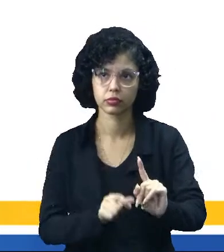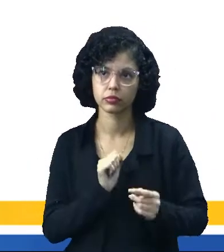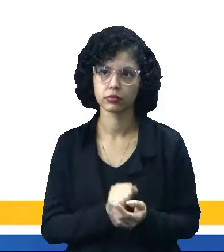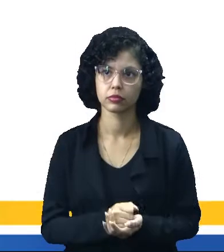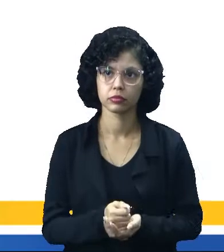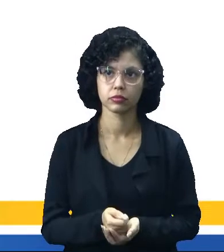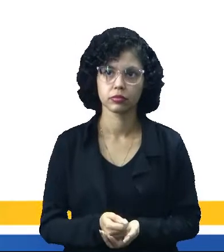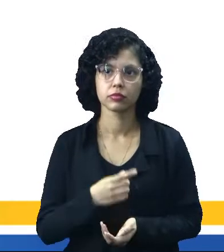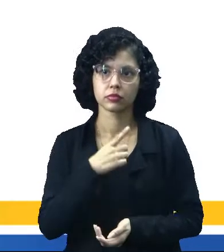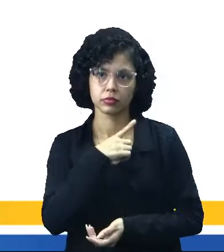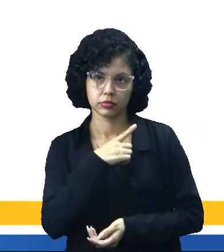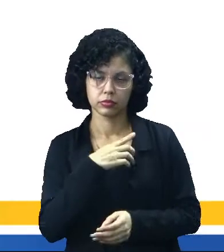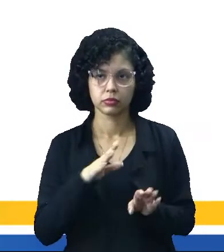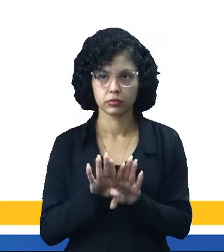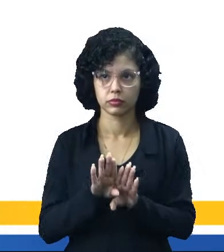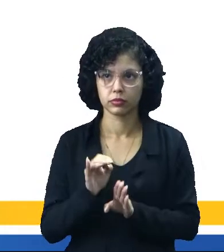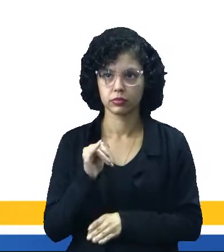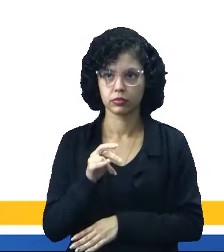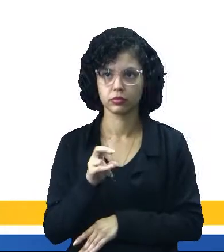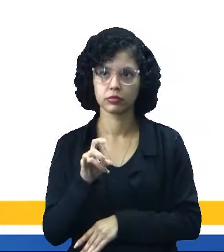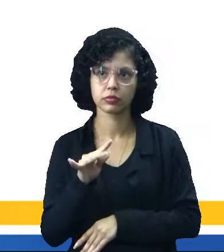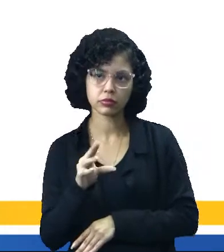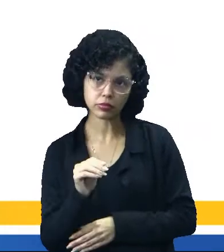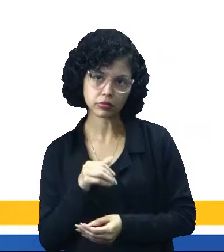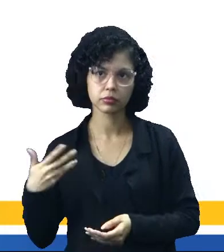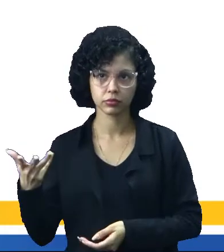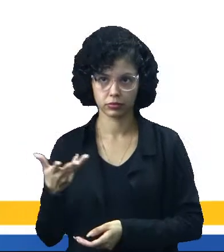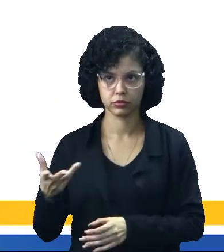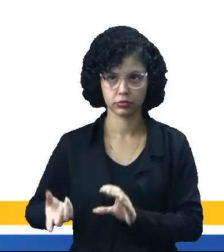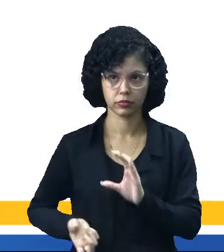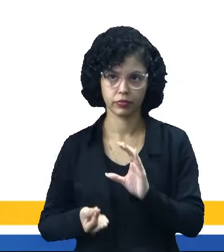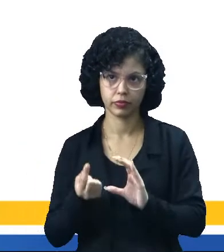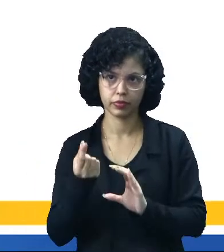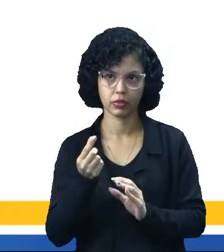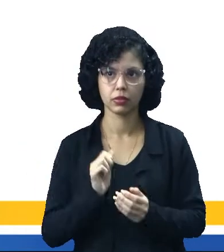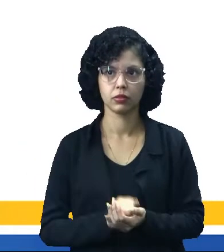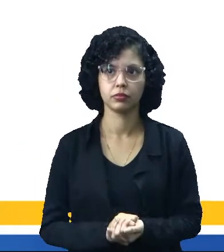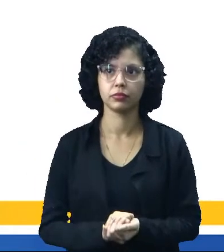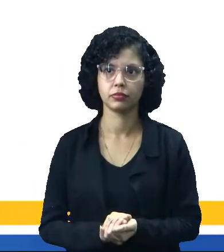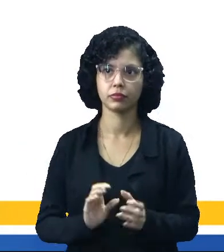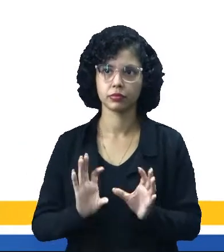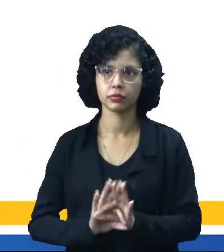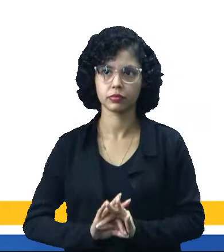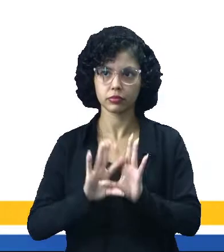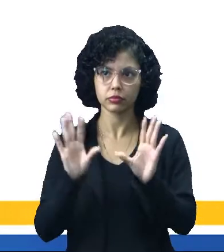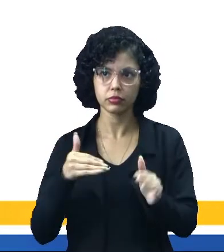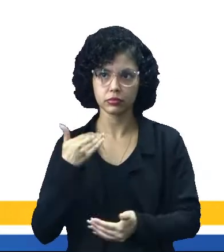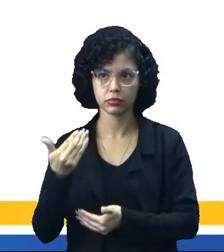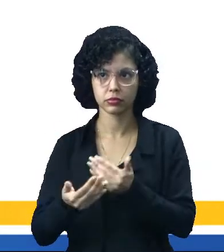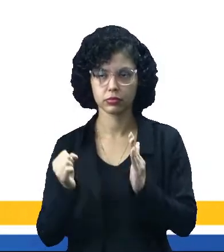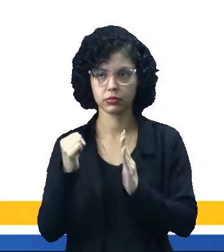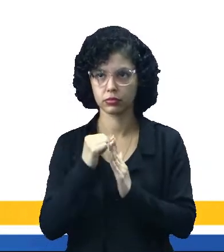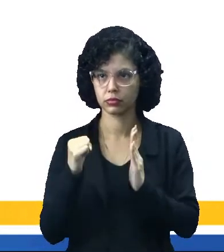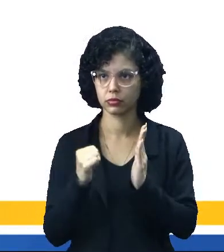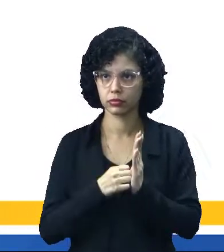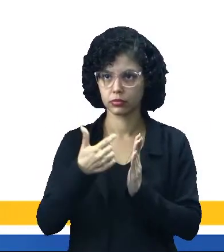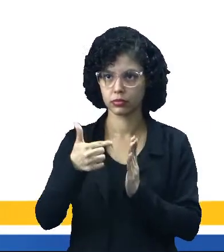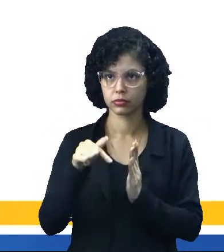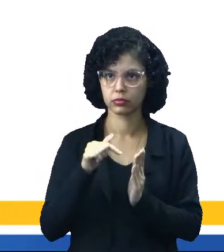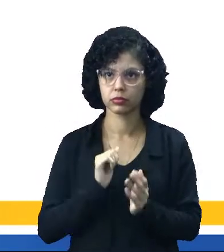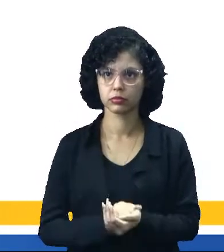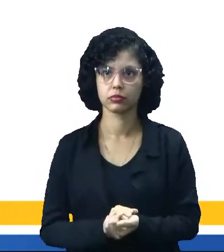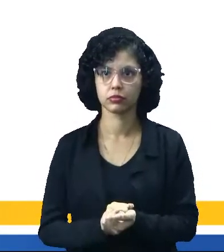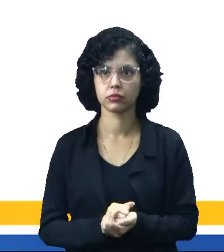às moedas e investimentos. A base do capitalismo tem origem na teoria liberal, desenvolvida lá no século